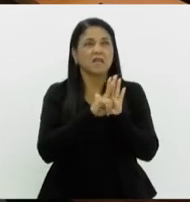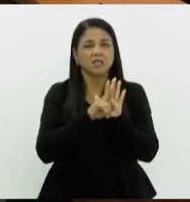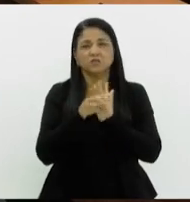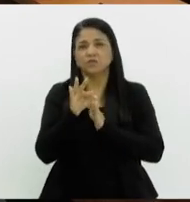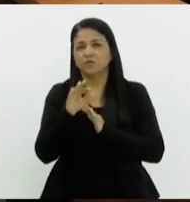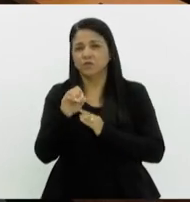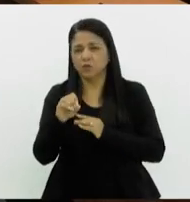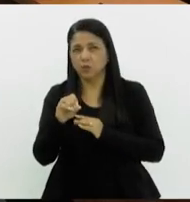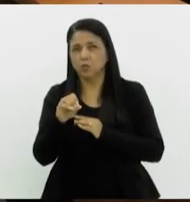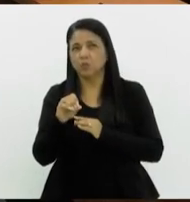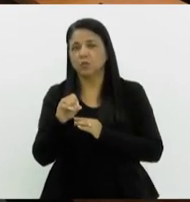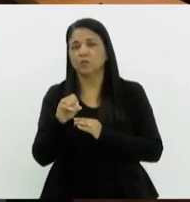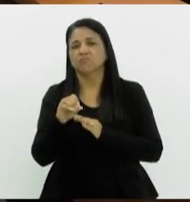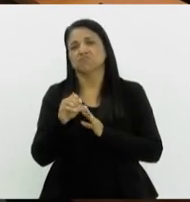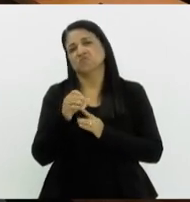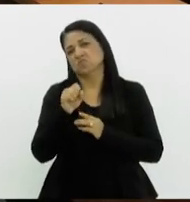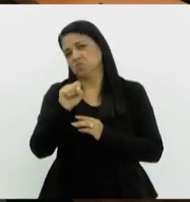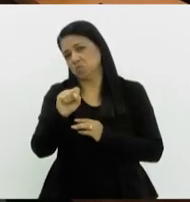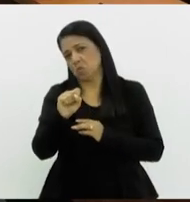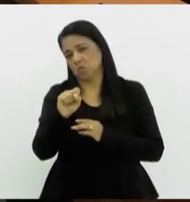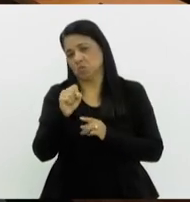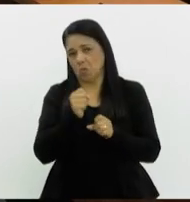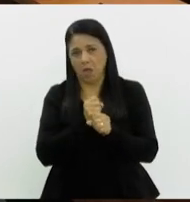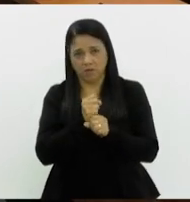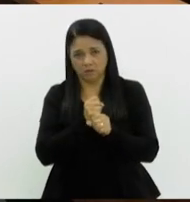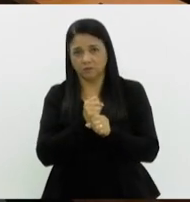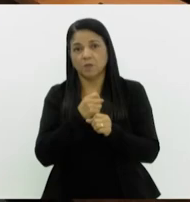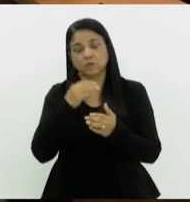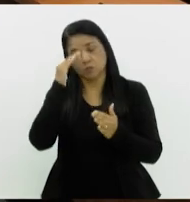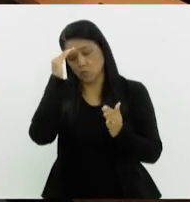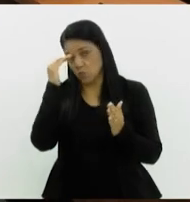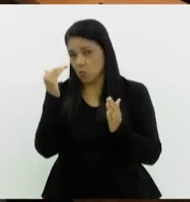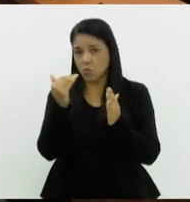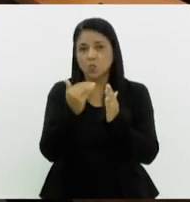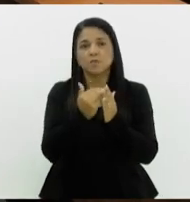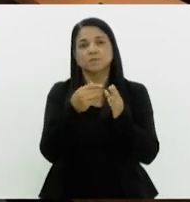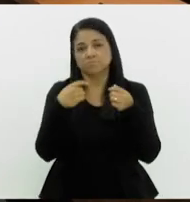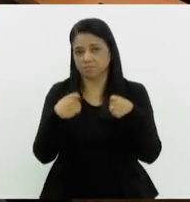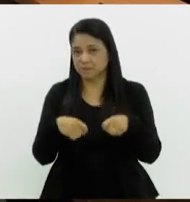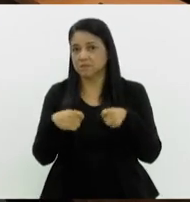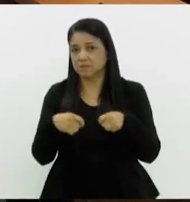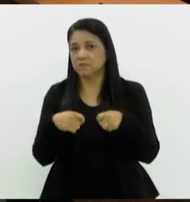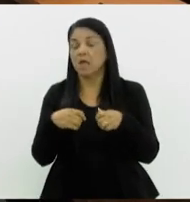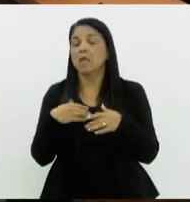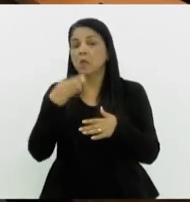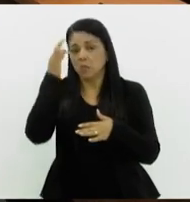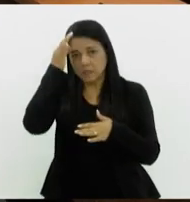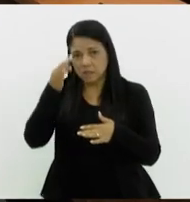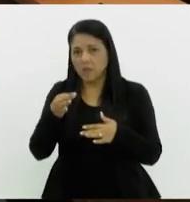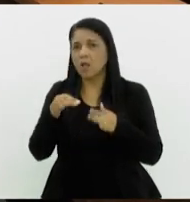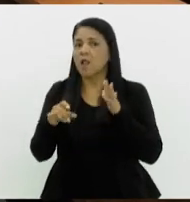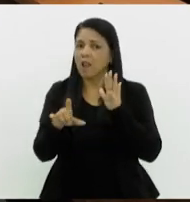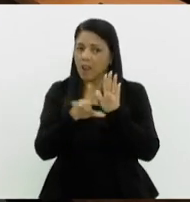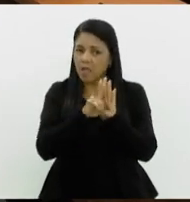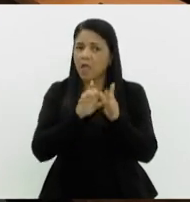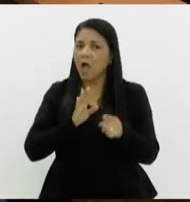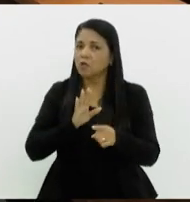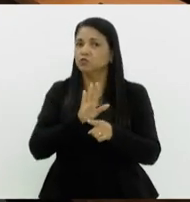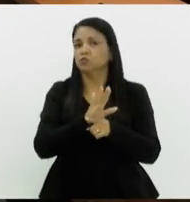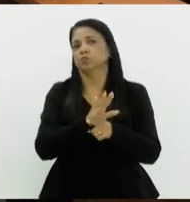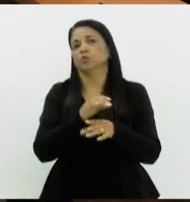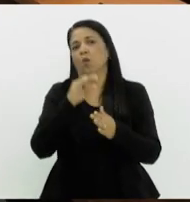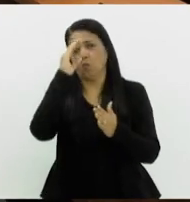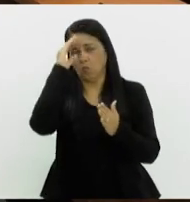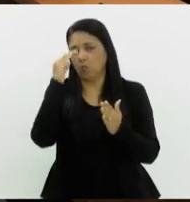uns 8. Mas veja que o cumpra-se é necessário. E eu entendo que essa sua lei ajuda o cumpra-se das outras, porque vai